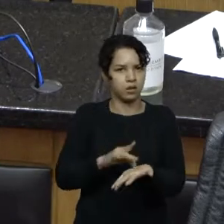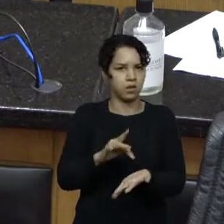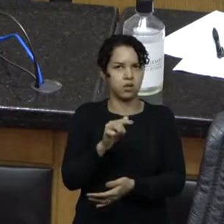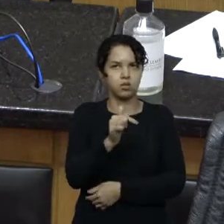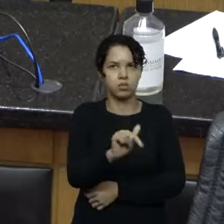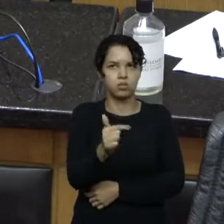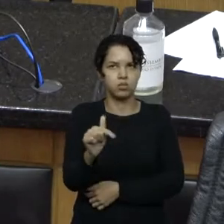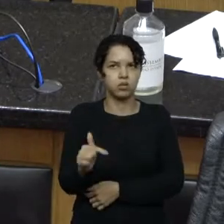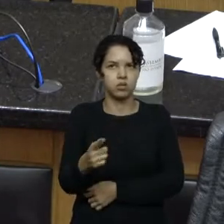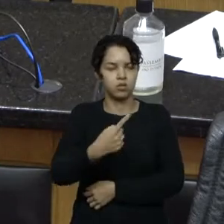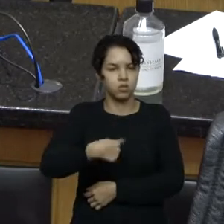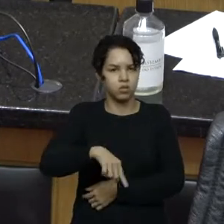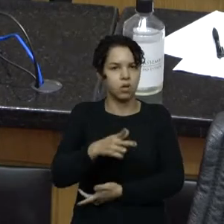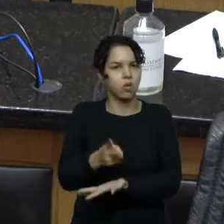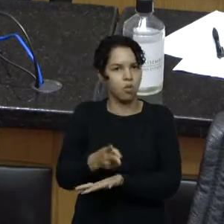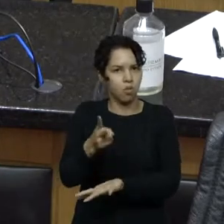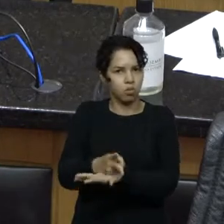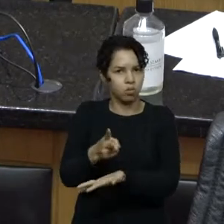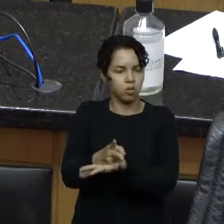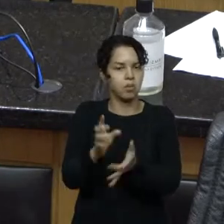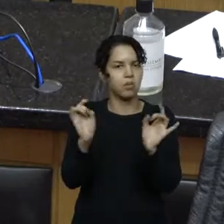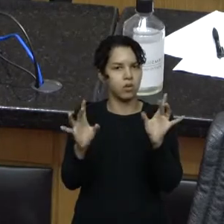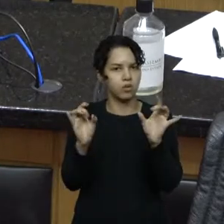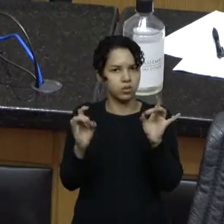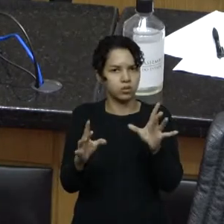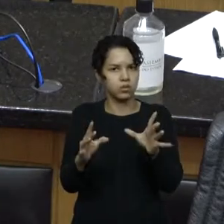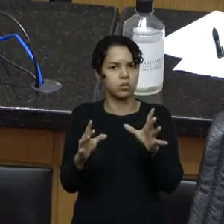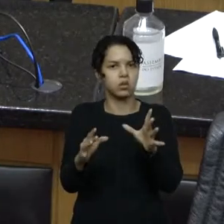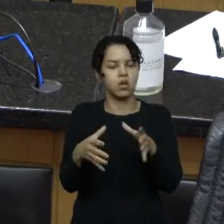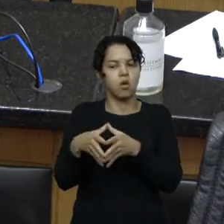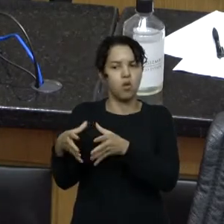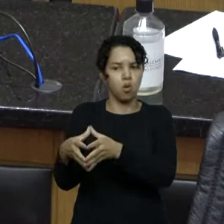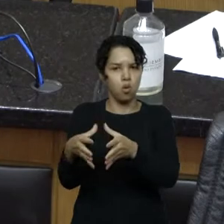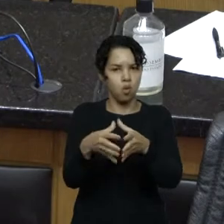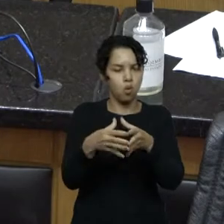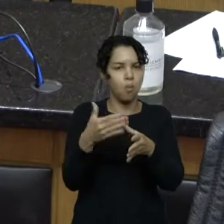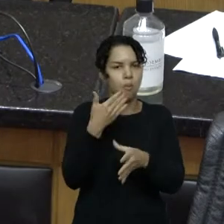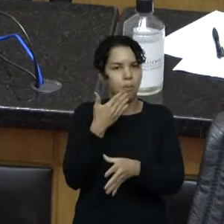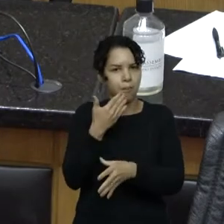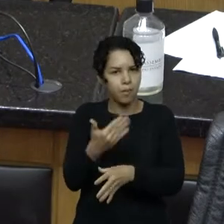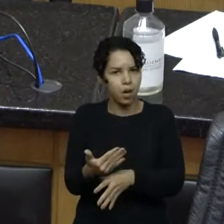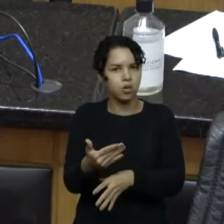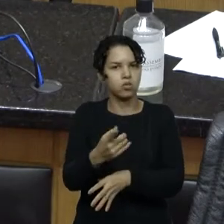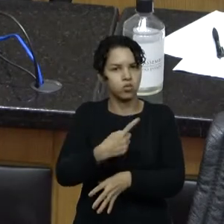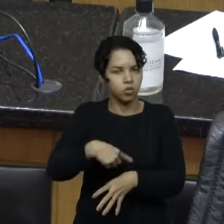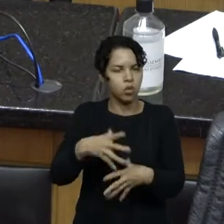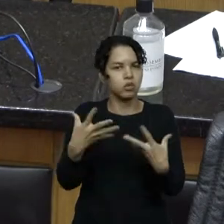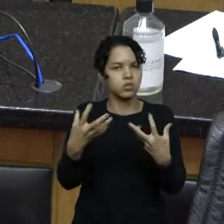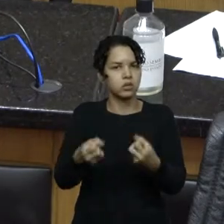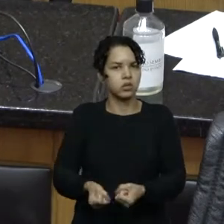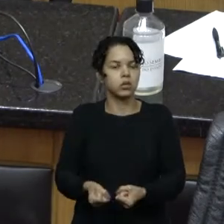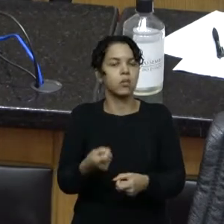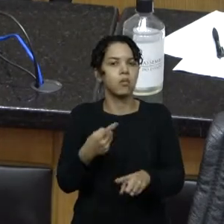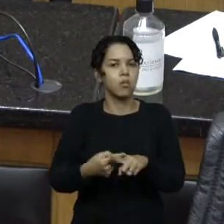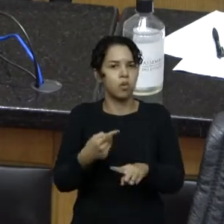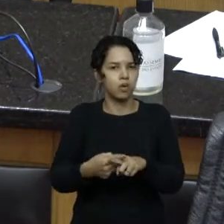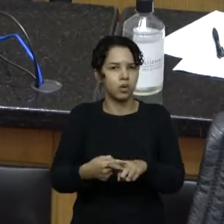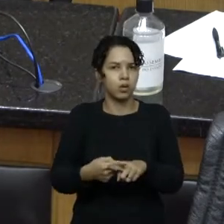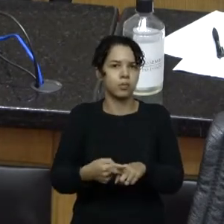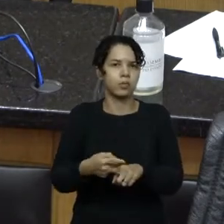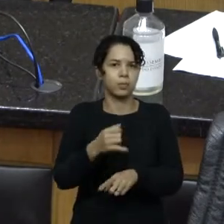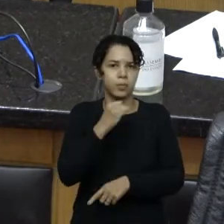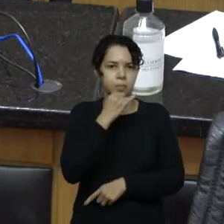estamos mantendo benefícios atendendo que pede as categorias e vivendo tudo isso sabe por quê Porque infelizmente